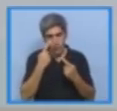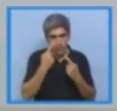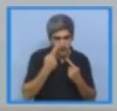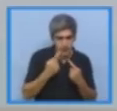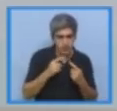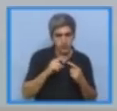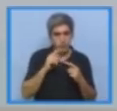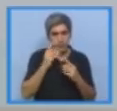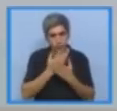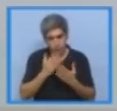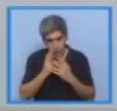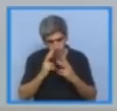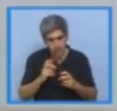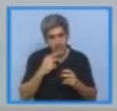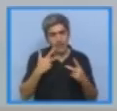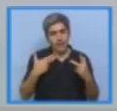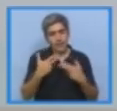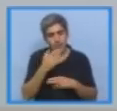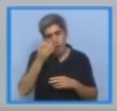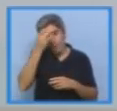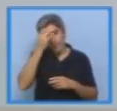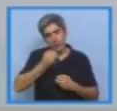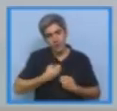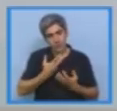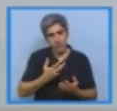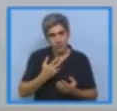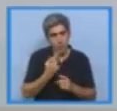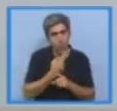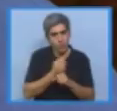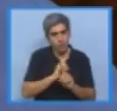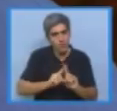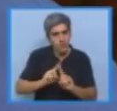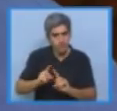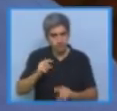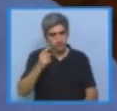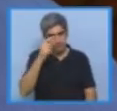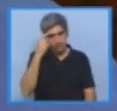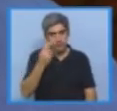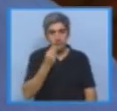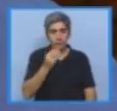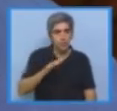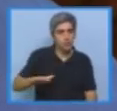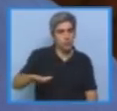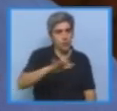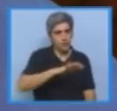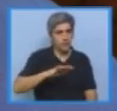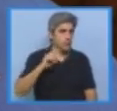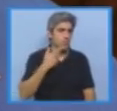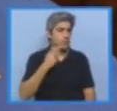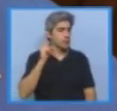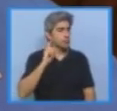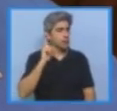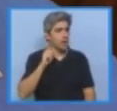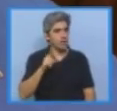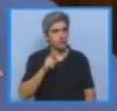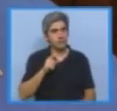de desenvolver uma crítica acerca das coisas. Sim. E, nomeadamente entre a juventude, é muito importante aí também esta